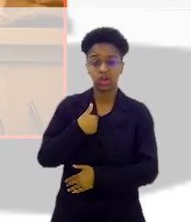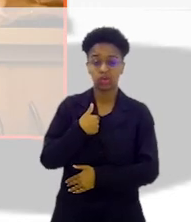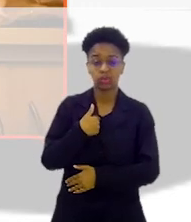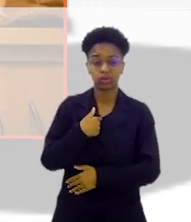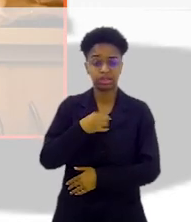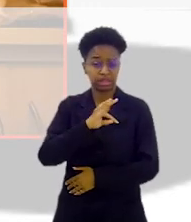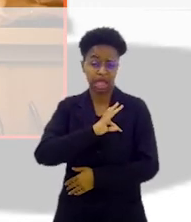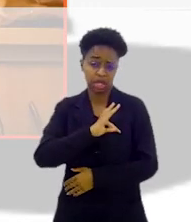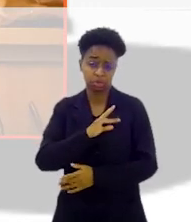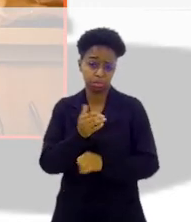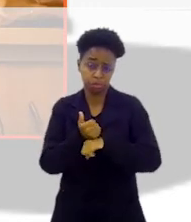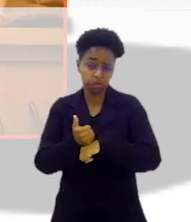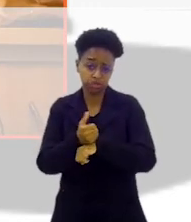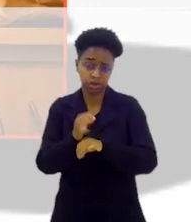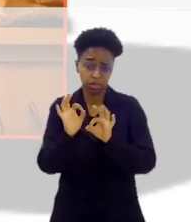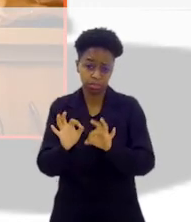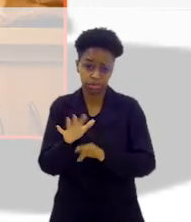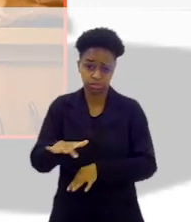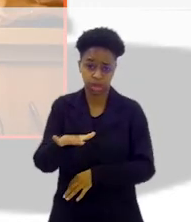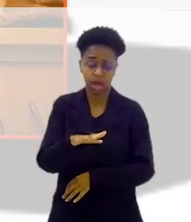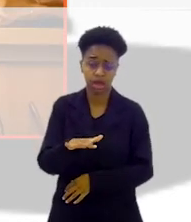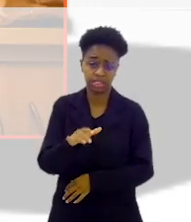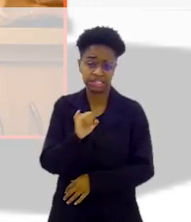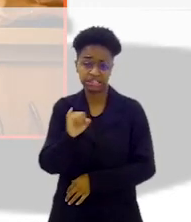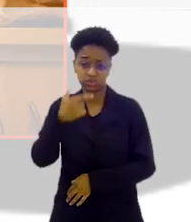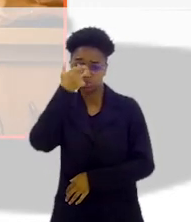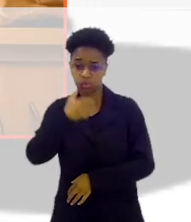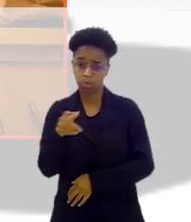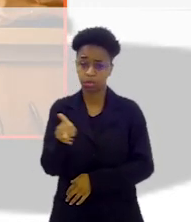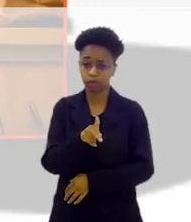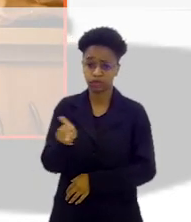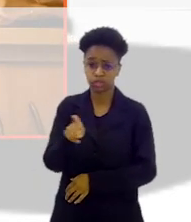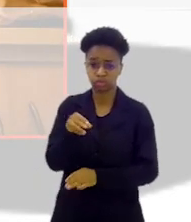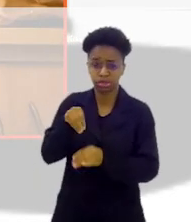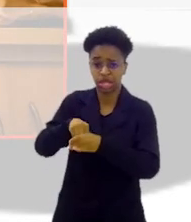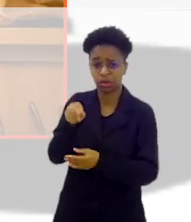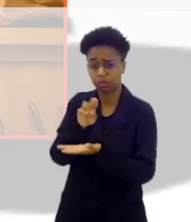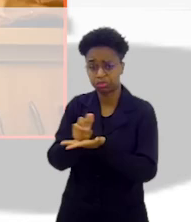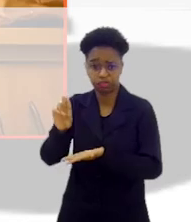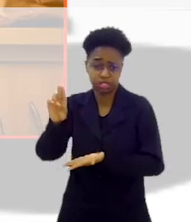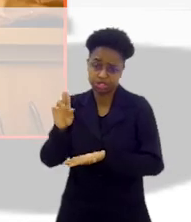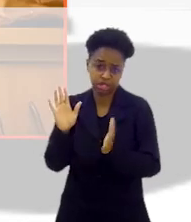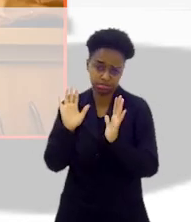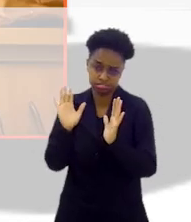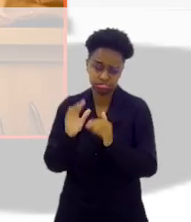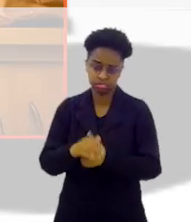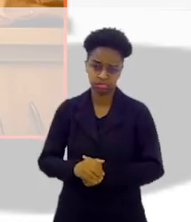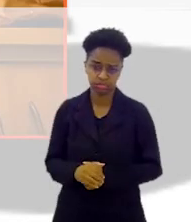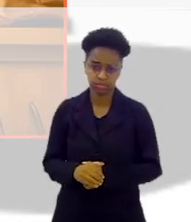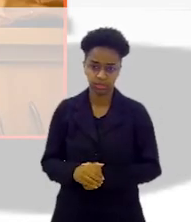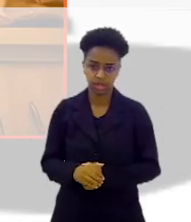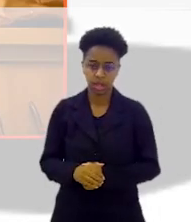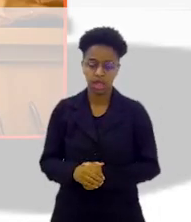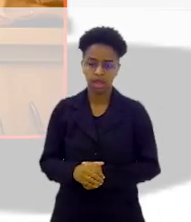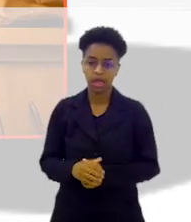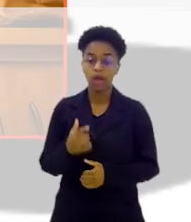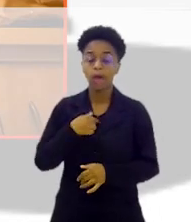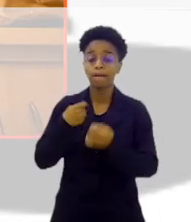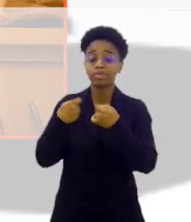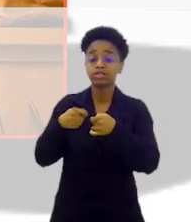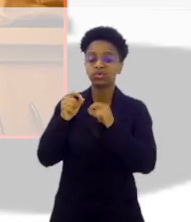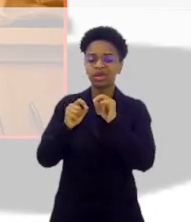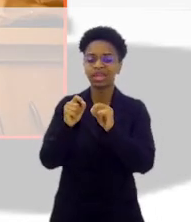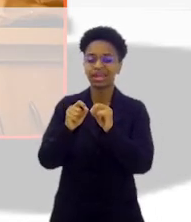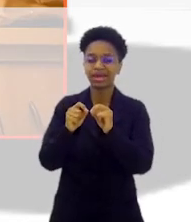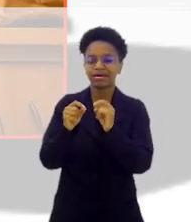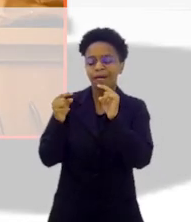fosse um técnico, digamos, um professor titular de uma cadeira qualquer. Eu teria